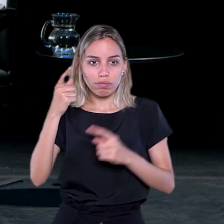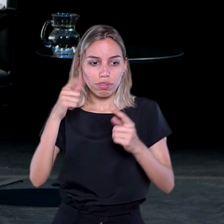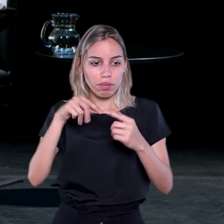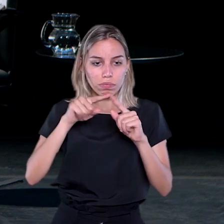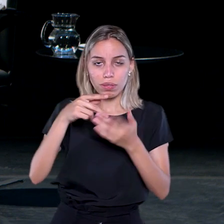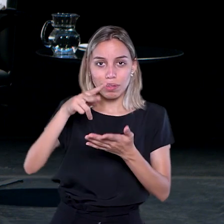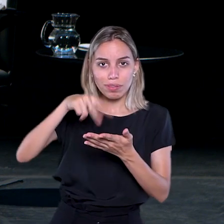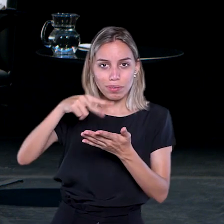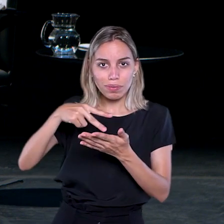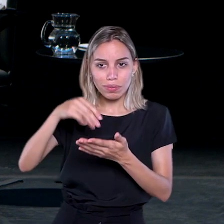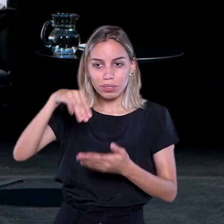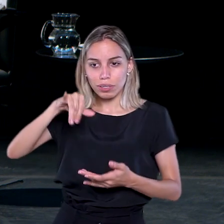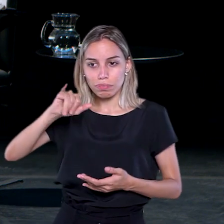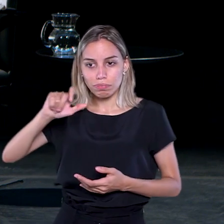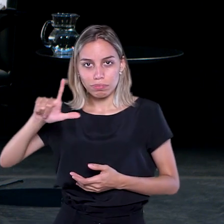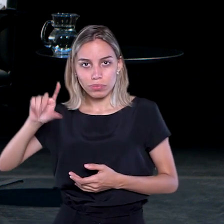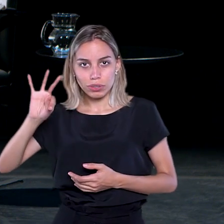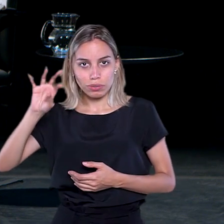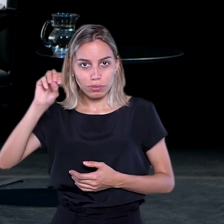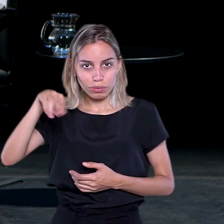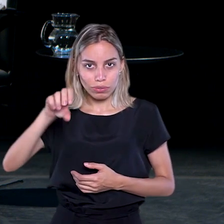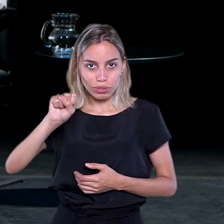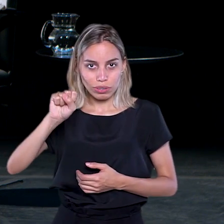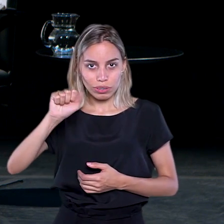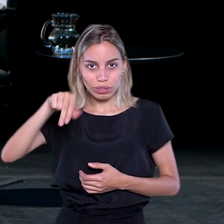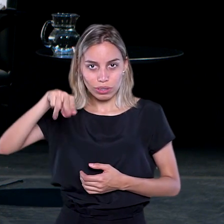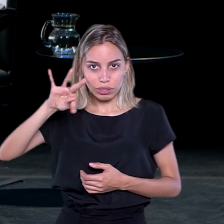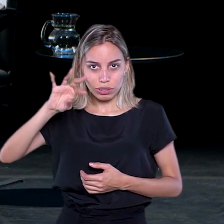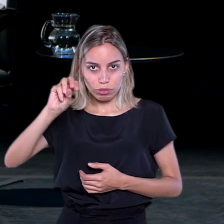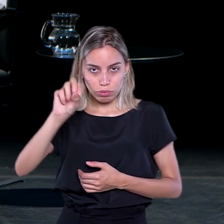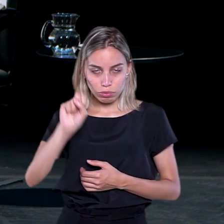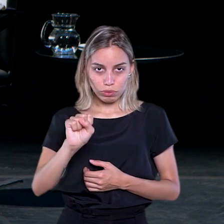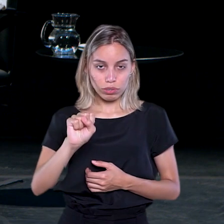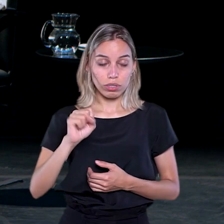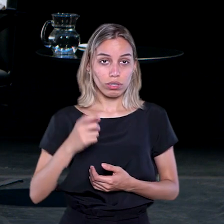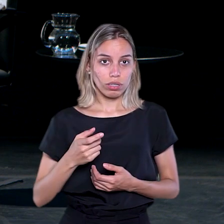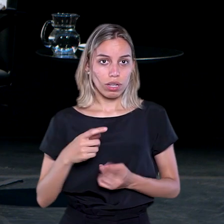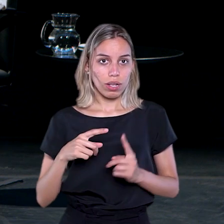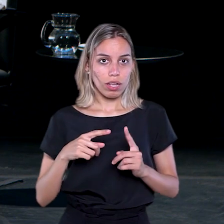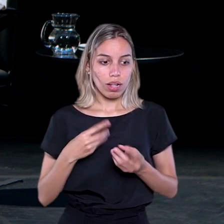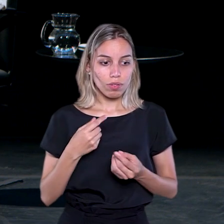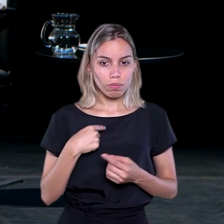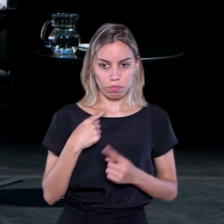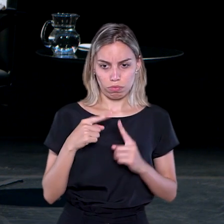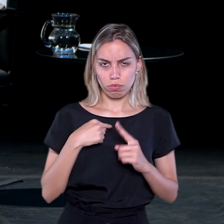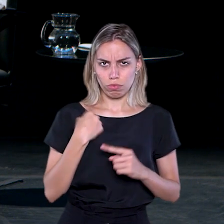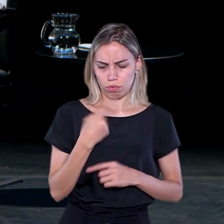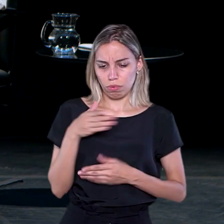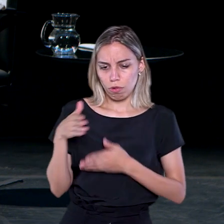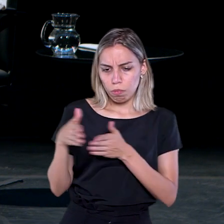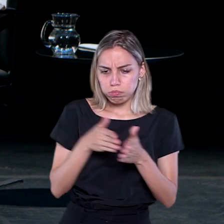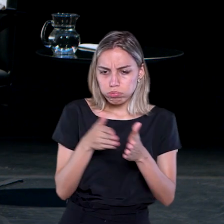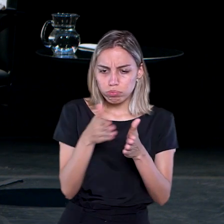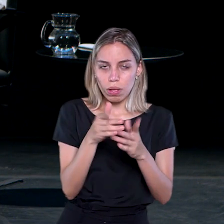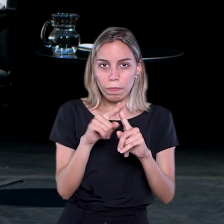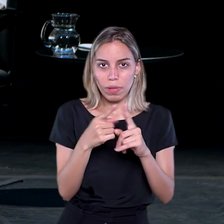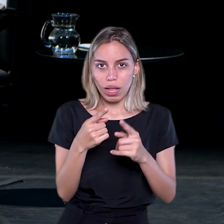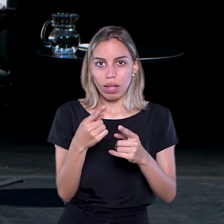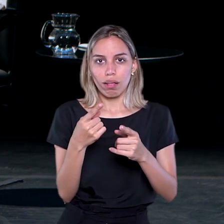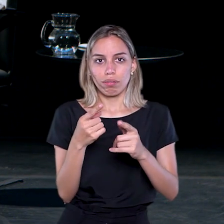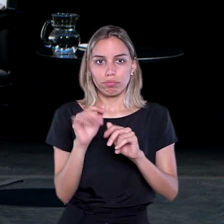precisa acabar. E a gente está caminhando para isso. Né? A gente está caminhando para isso. Mas é preciso dizer que a academia não é um